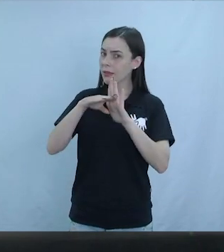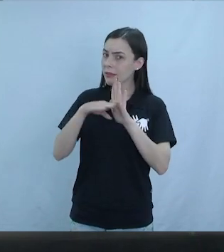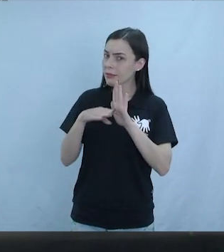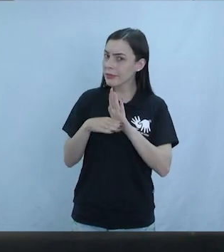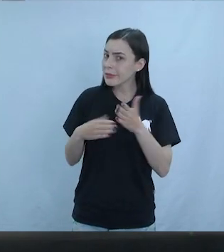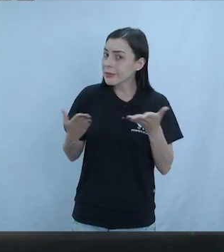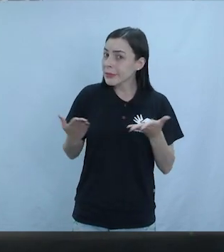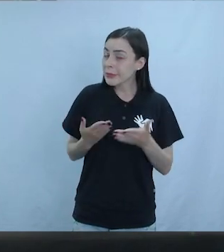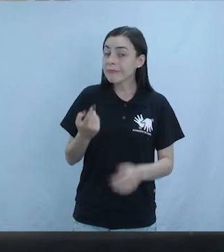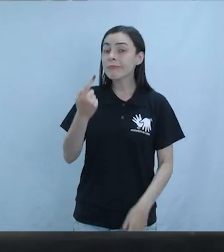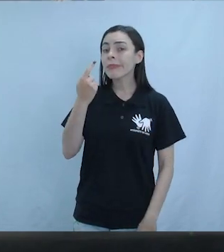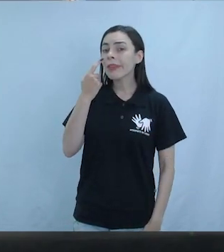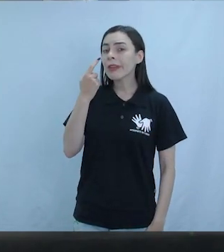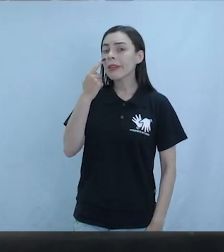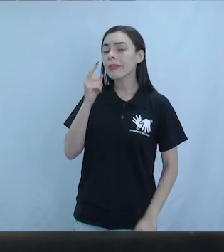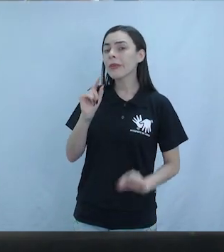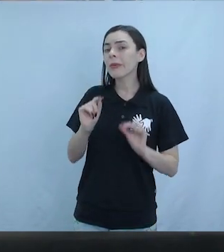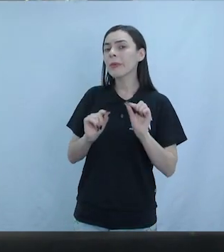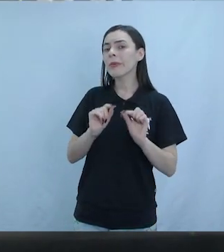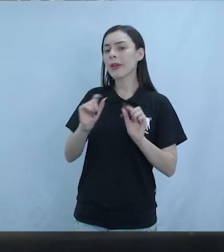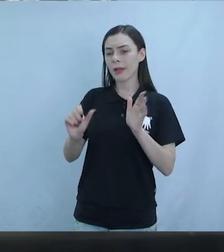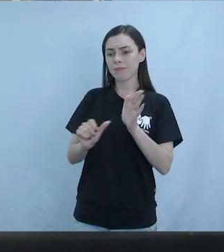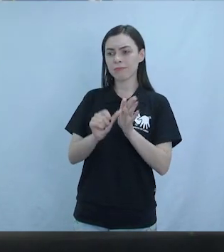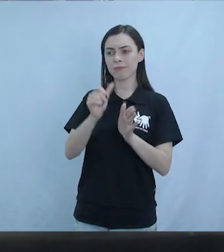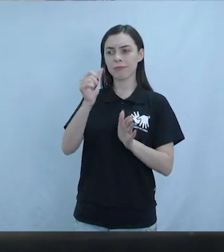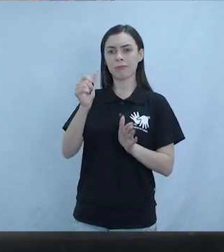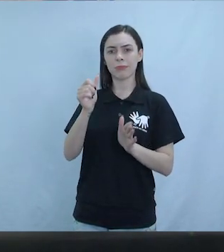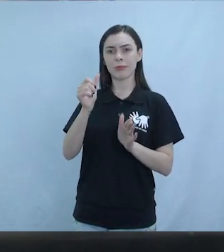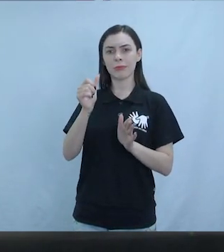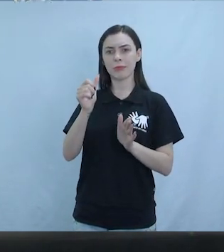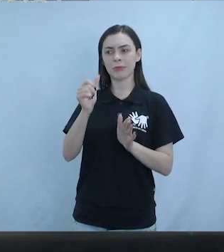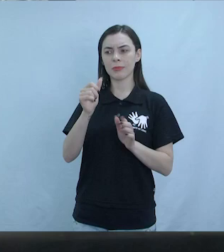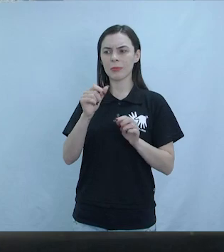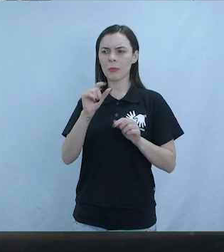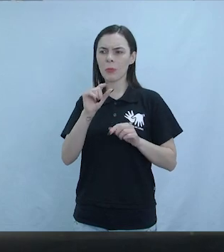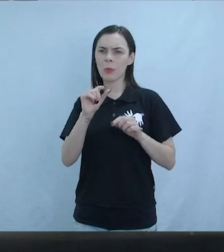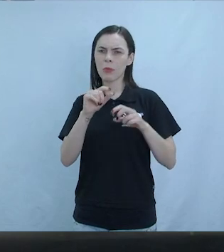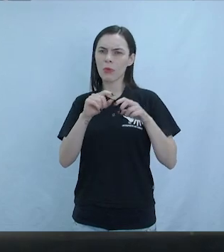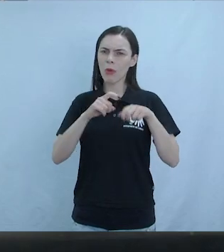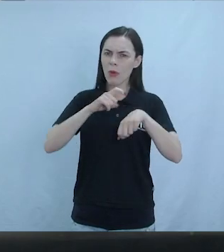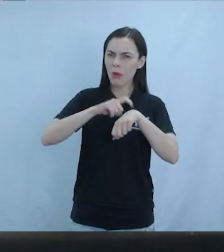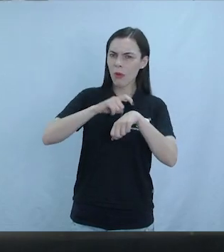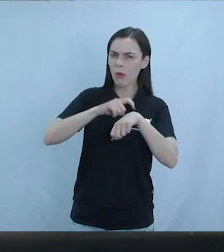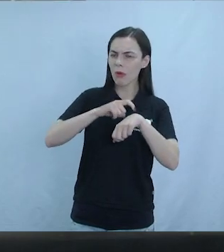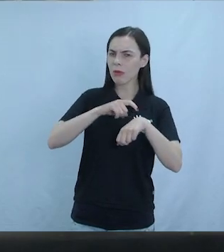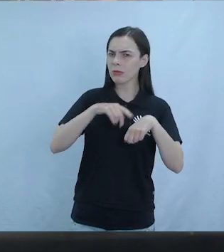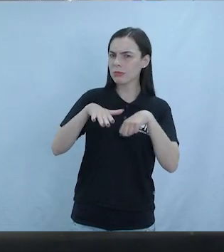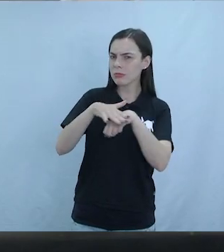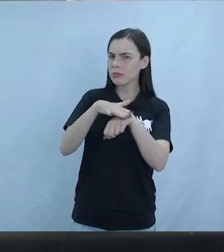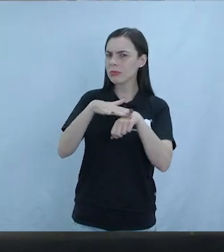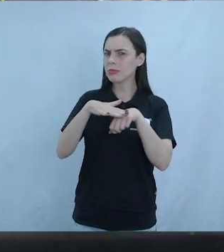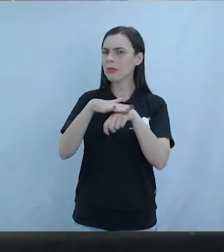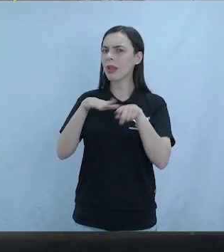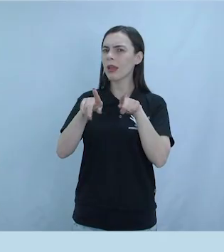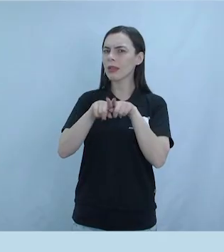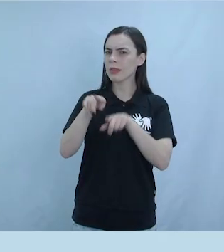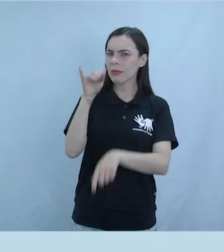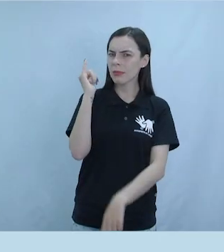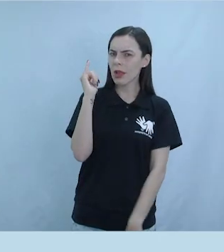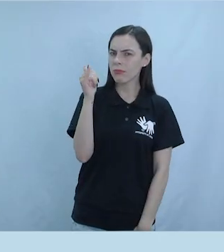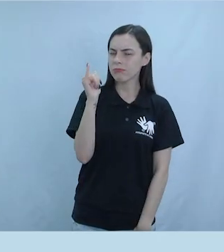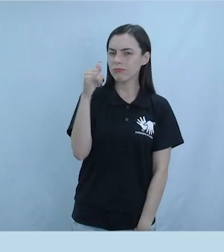rotina. E aí, vamos ver... o nosso primeiro ponto de conversa hoje, que vai ser a nossa hora